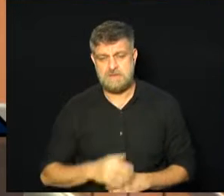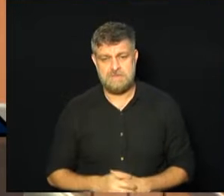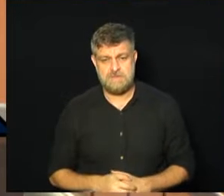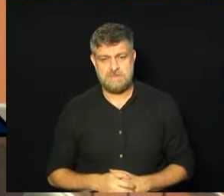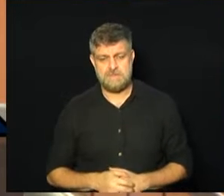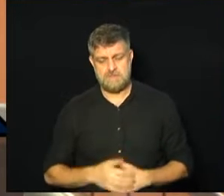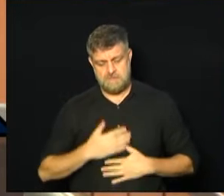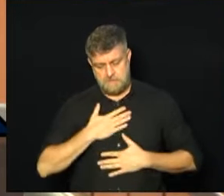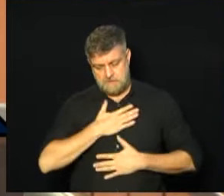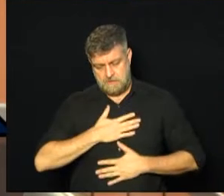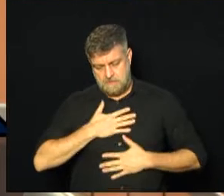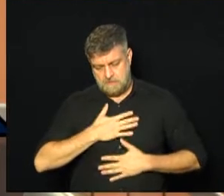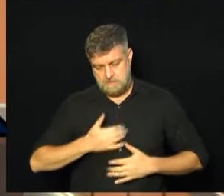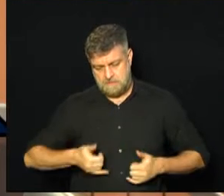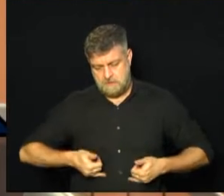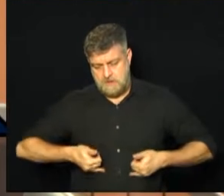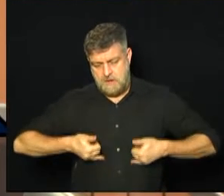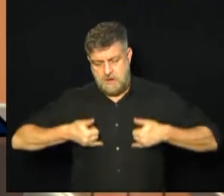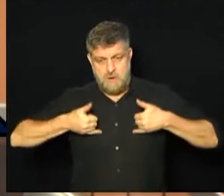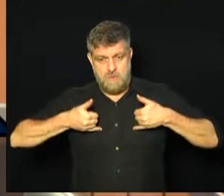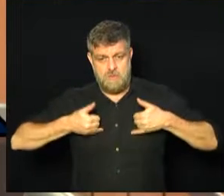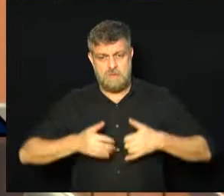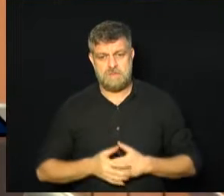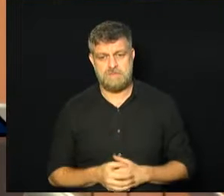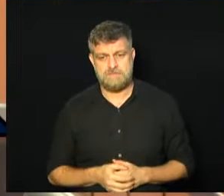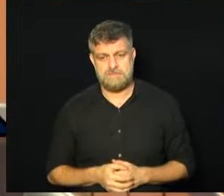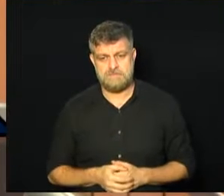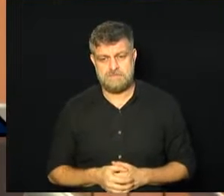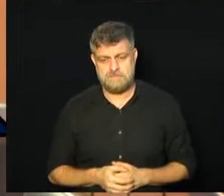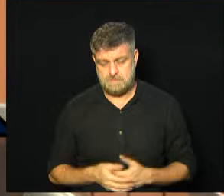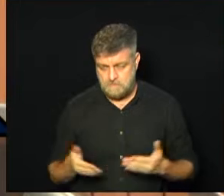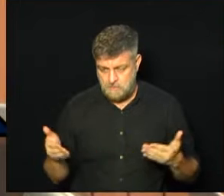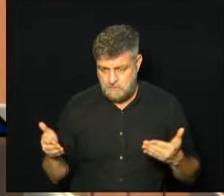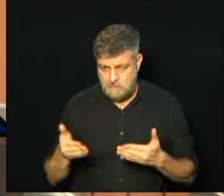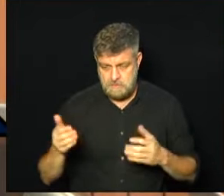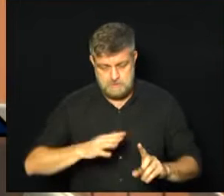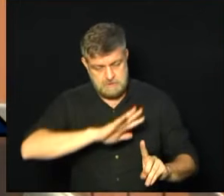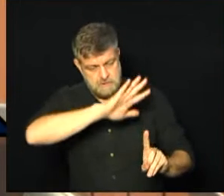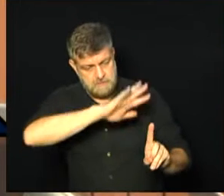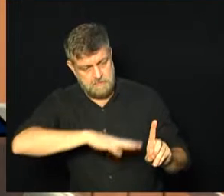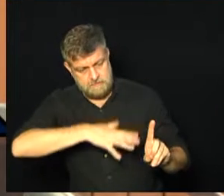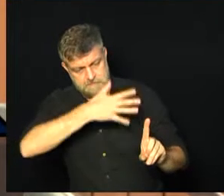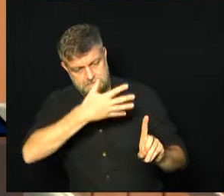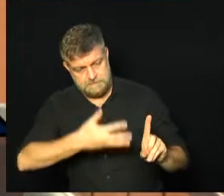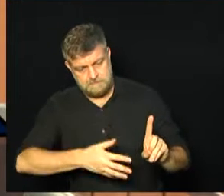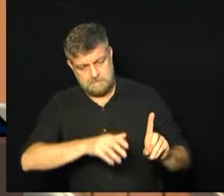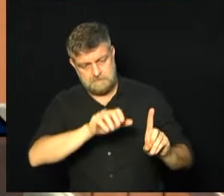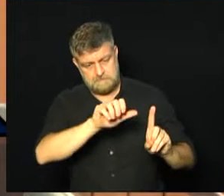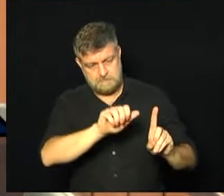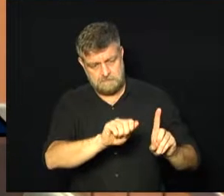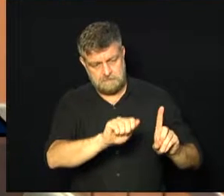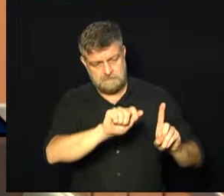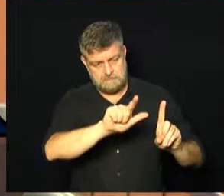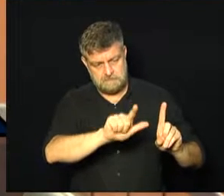muita honra, né, de estar aqui homenageando o professor Alberto.